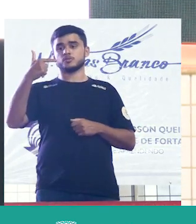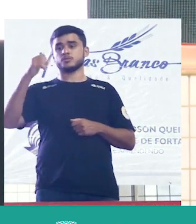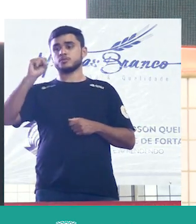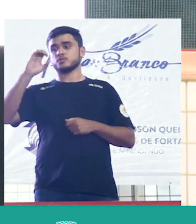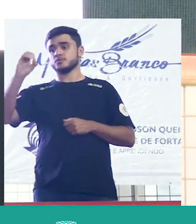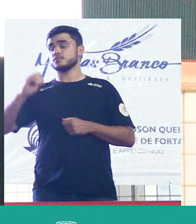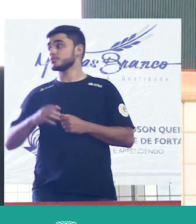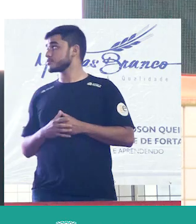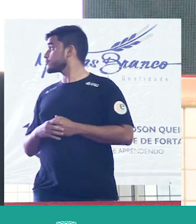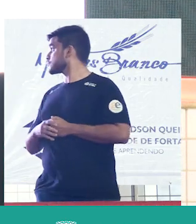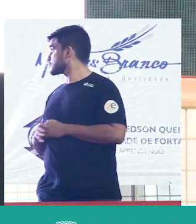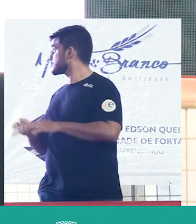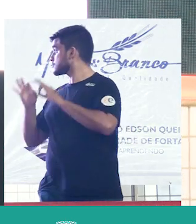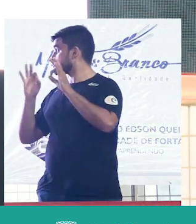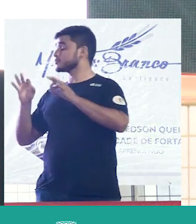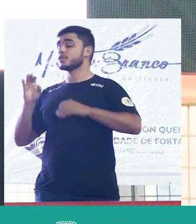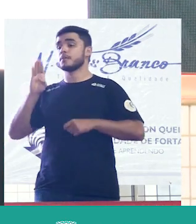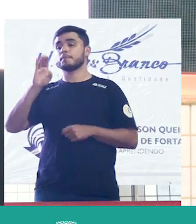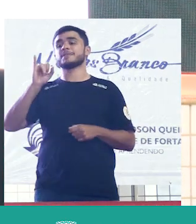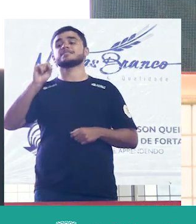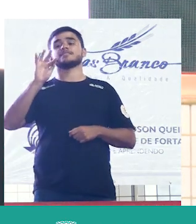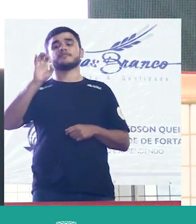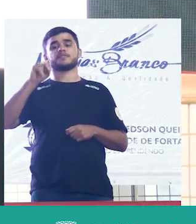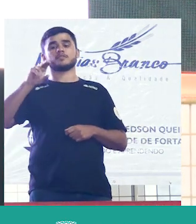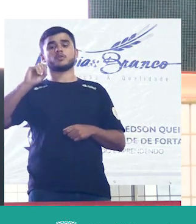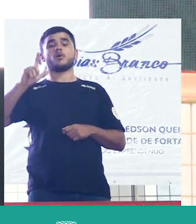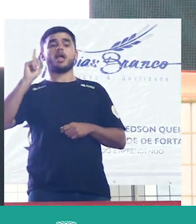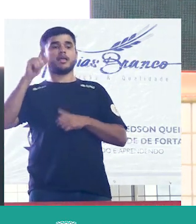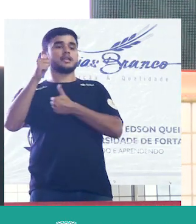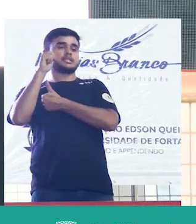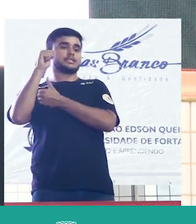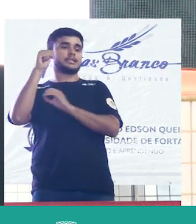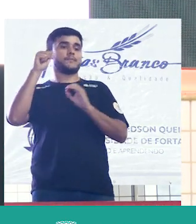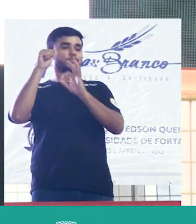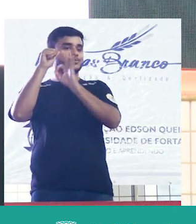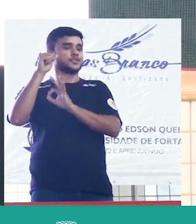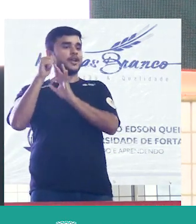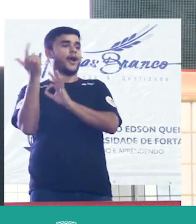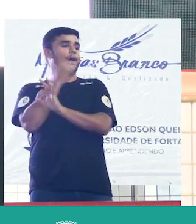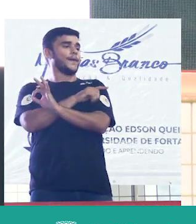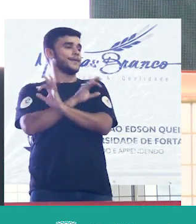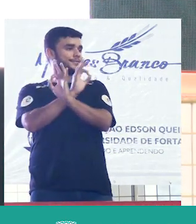a massa seria 2.280. Isso seria 100%.